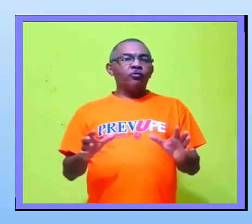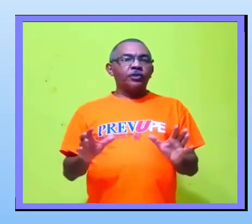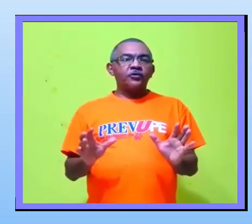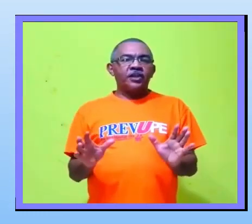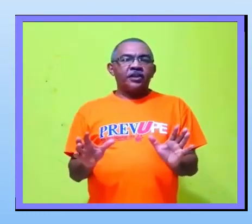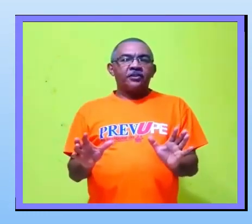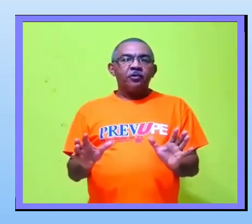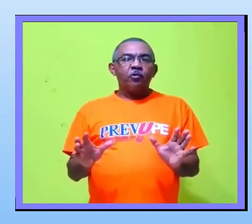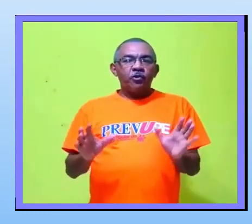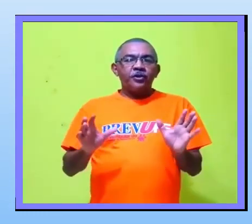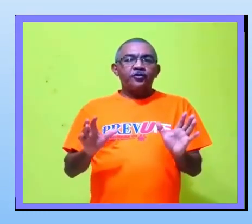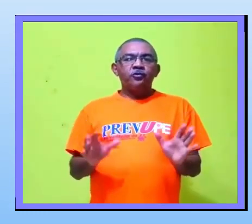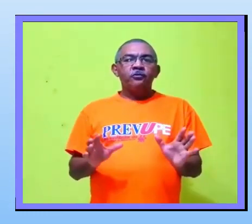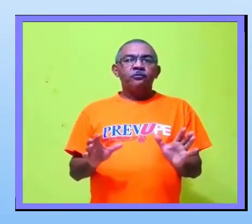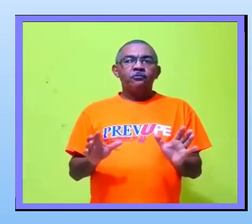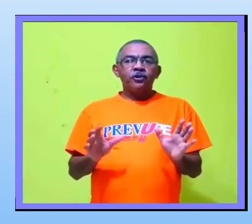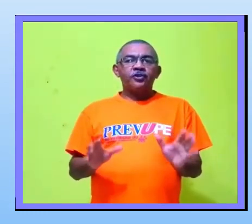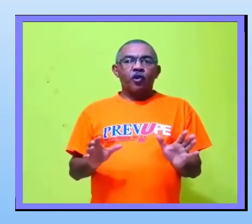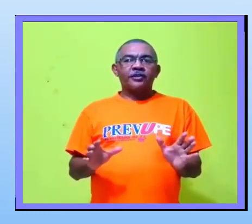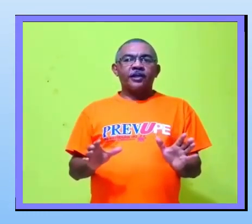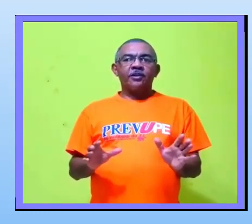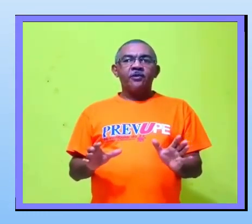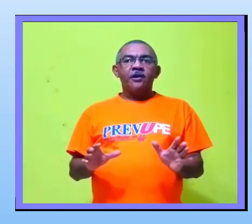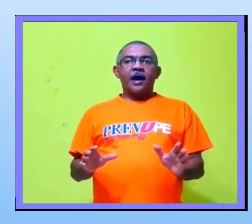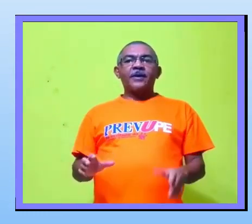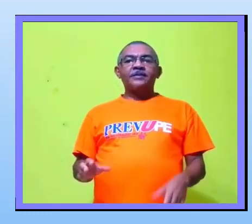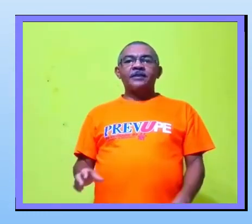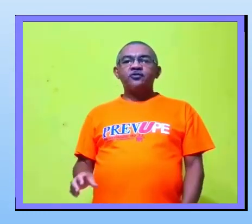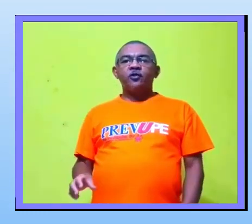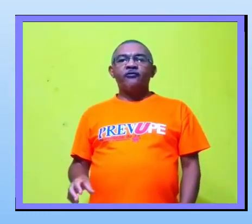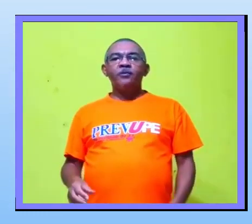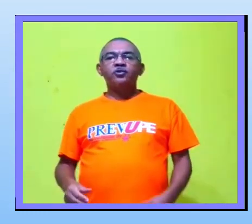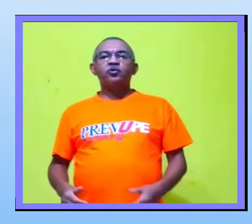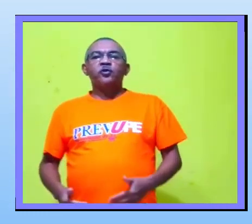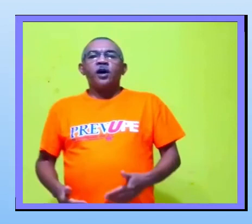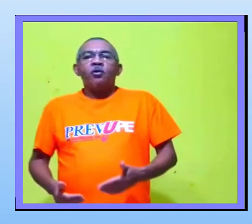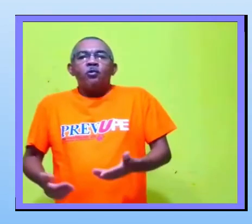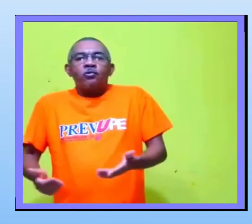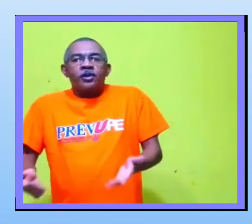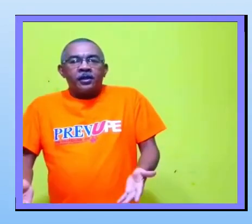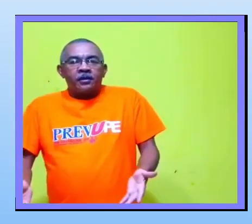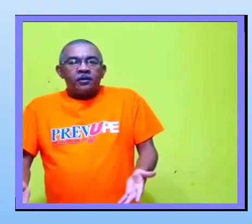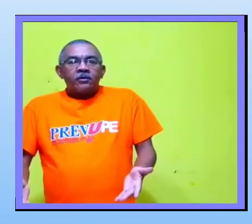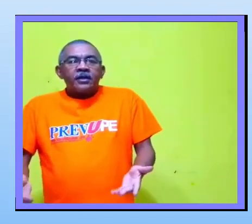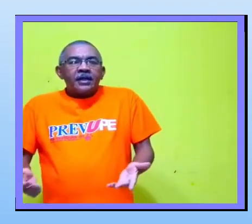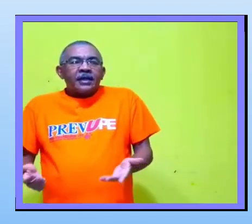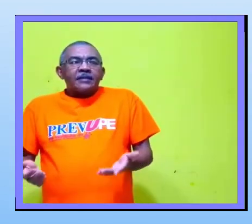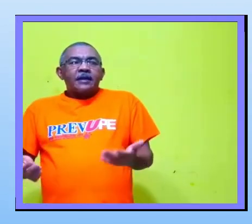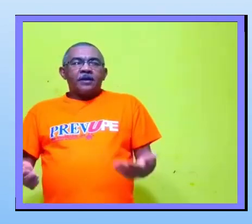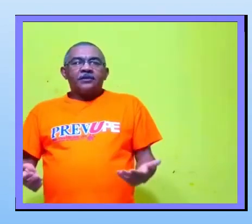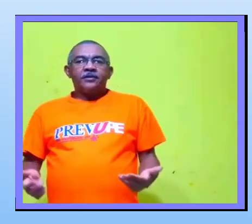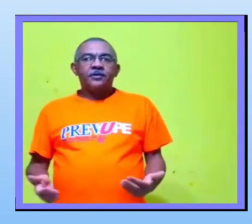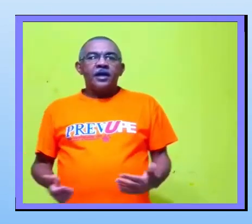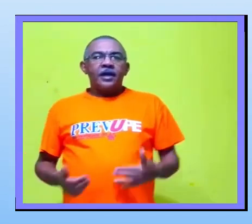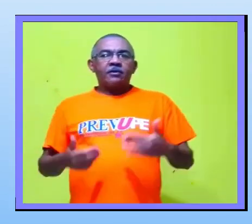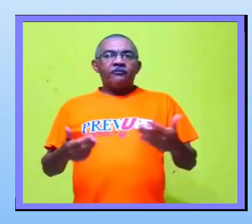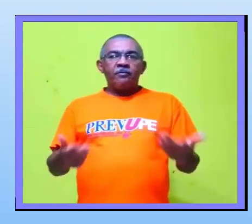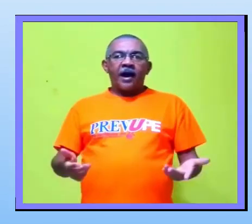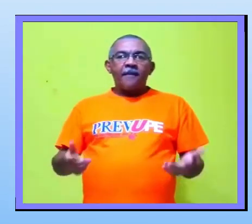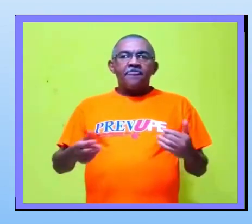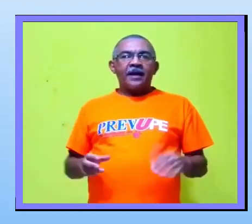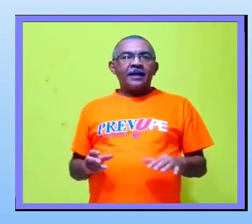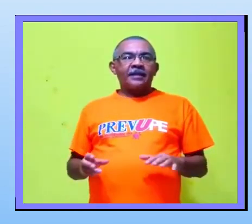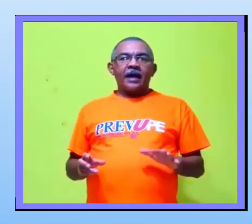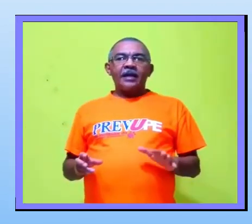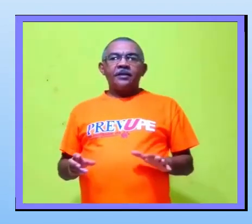a pergunta é o seguinte: o isoctano, apresenta em sua forma estrutural o quê? O que ele quer saber disso? Então